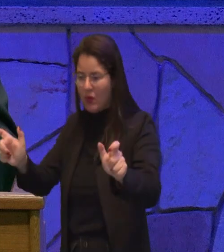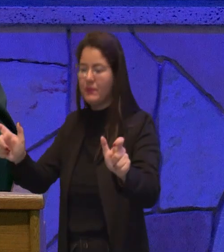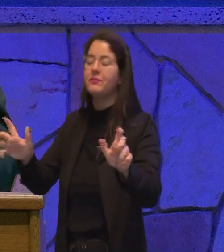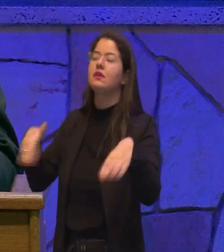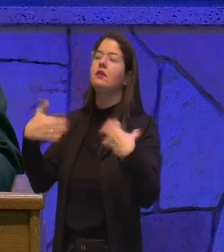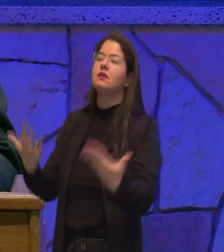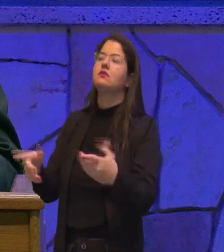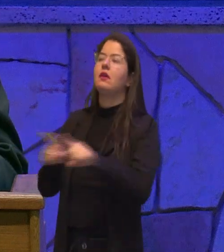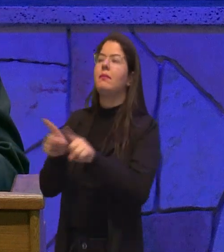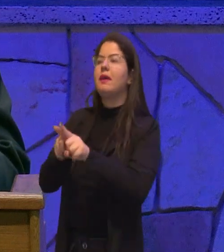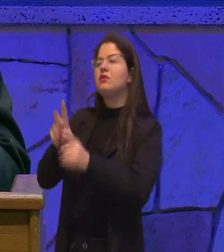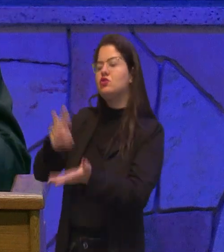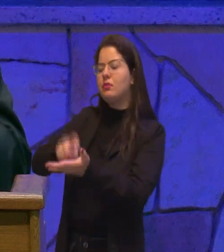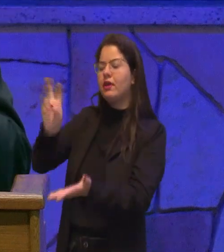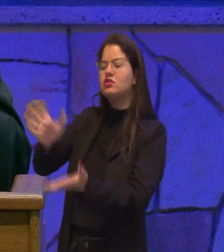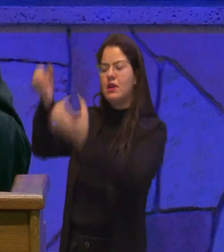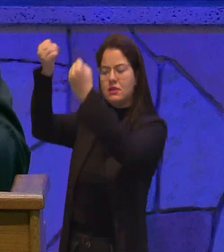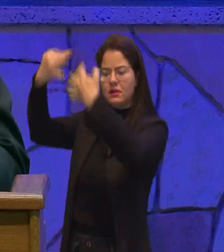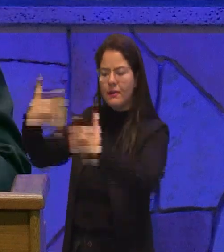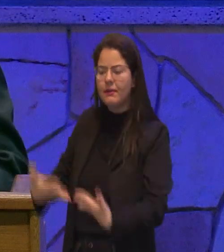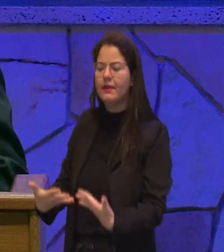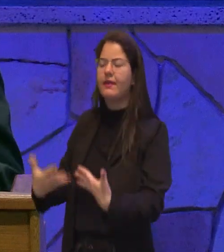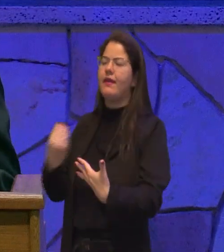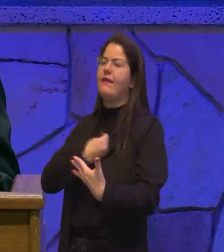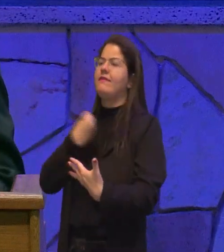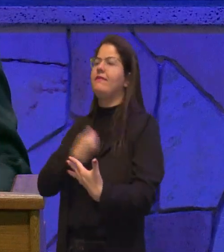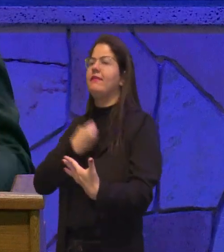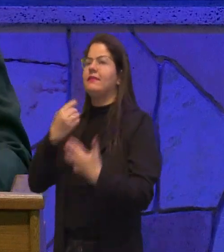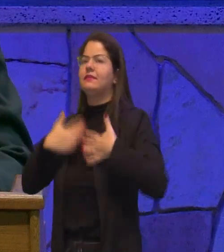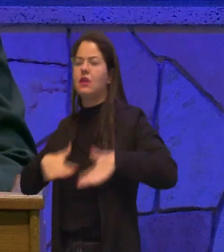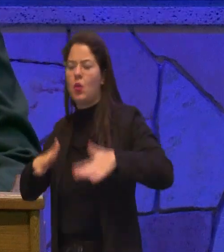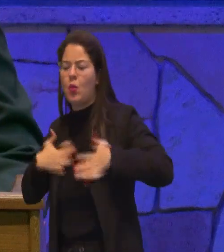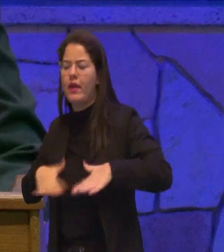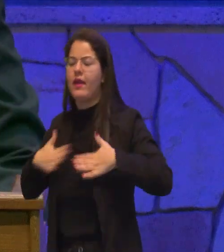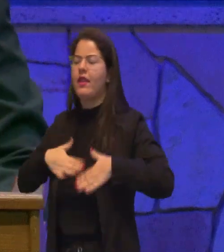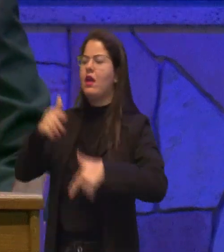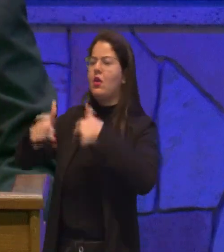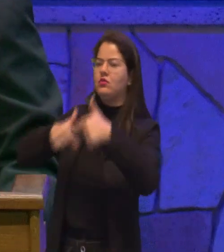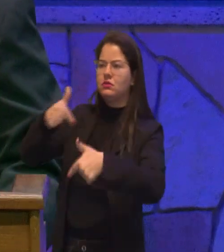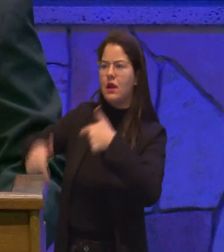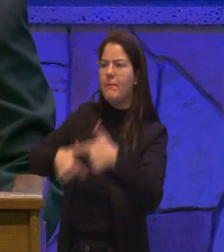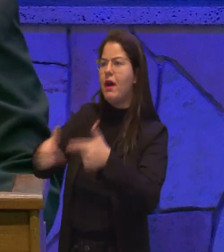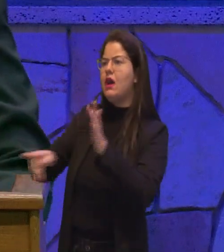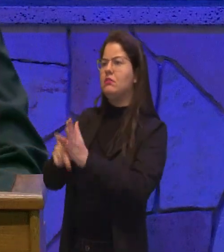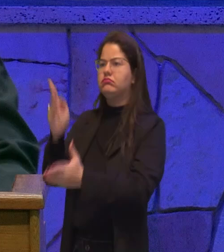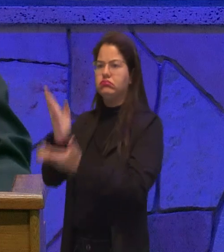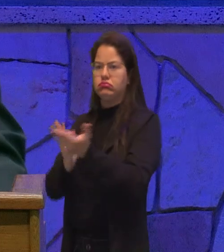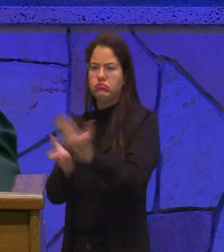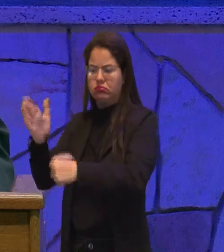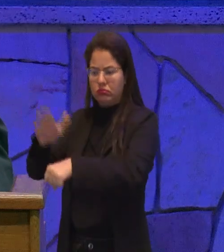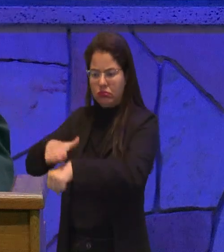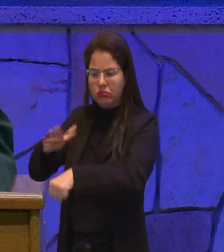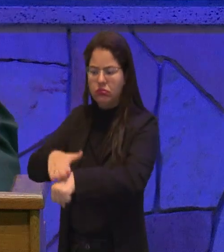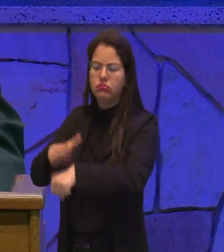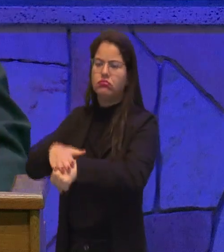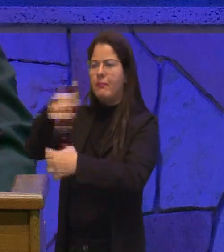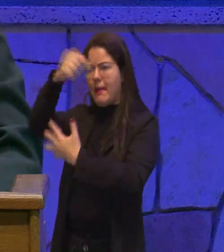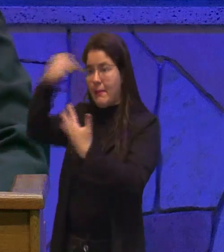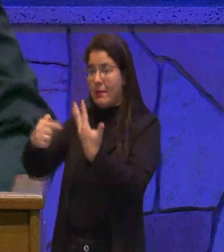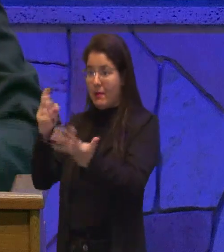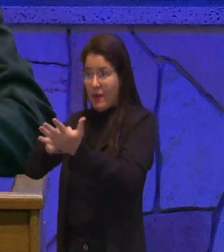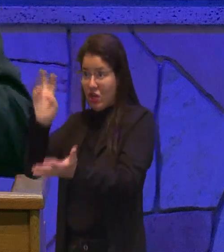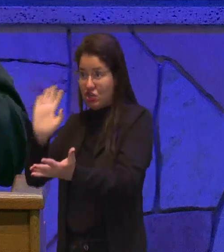progressão, a diligência, a vida tranquila, o trabalho com as próprias mãos. E ele